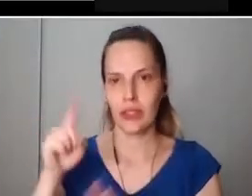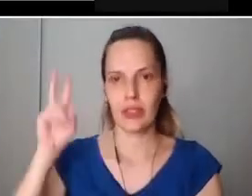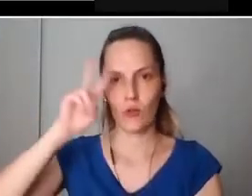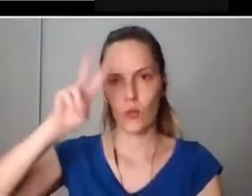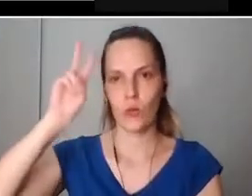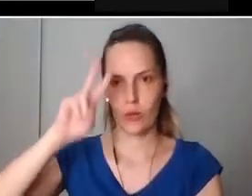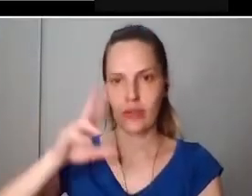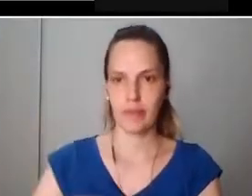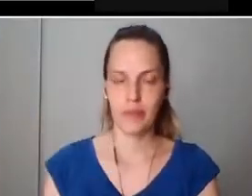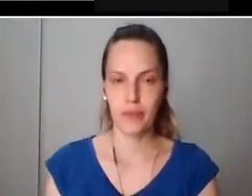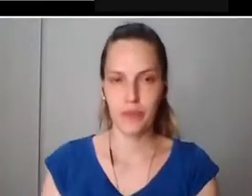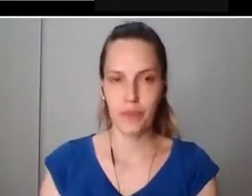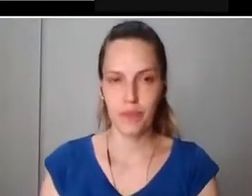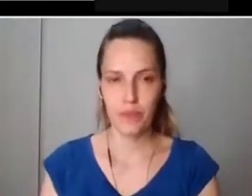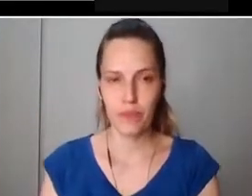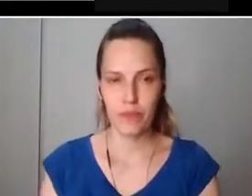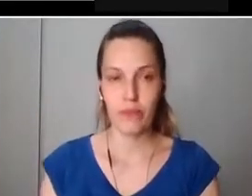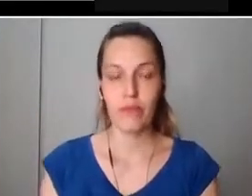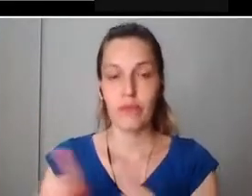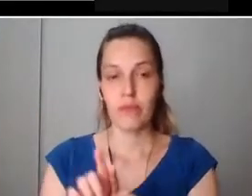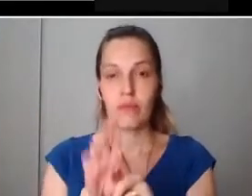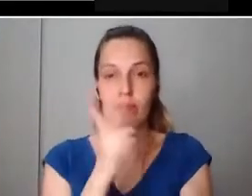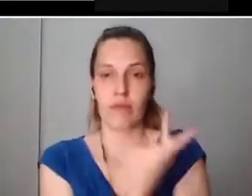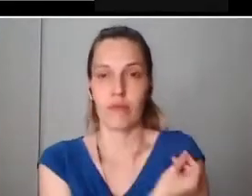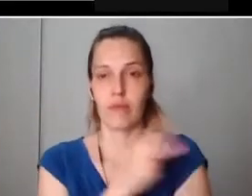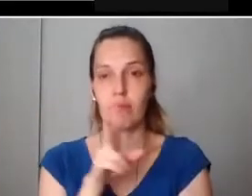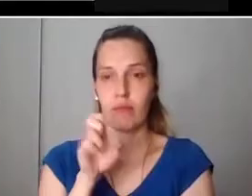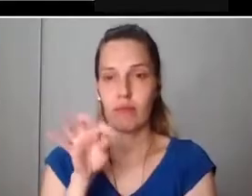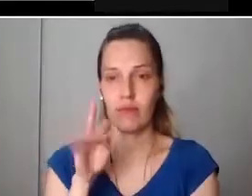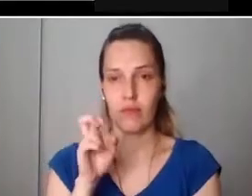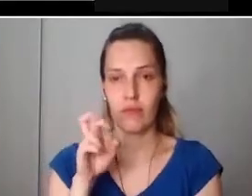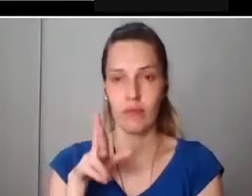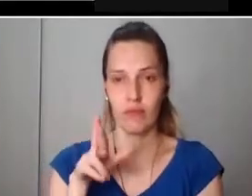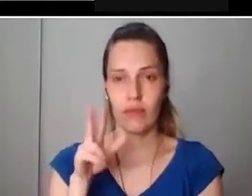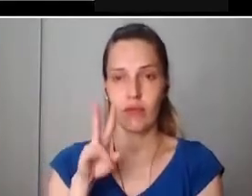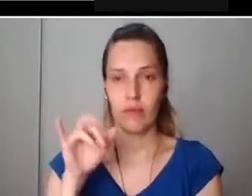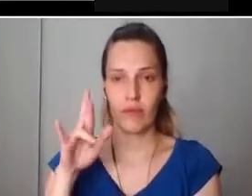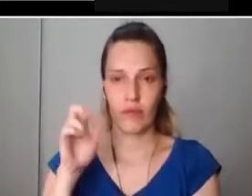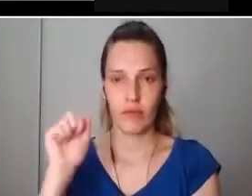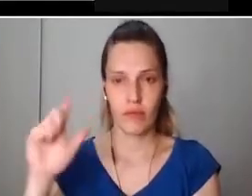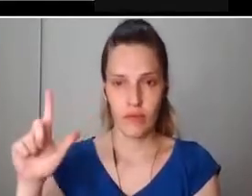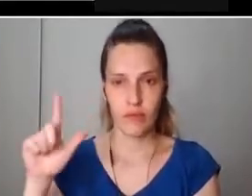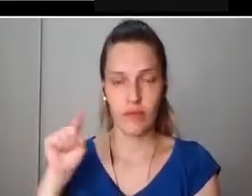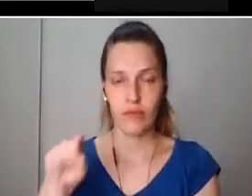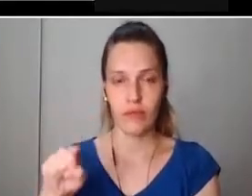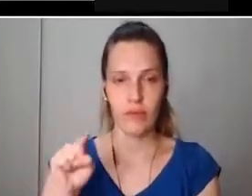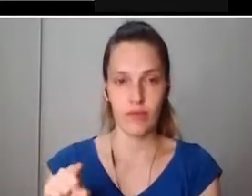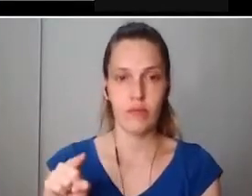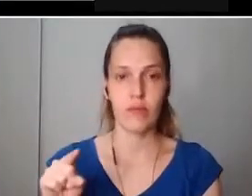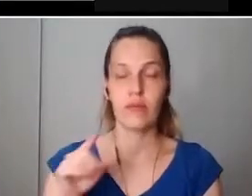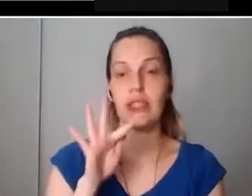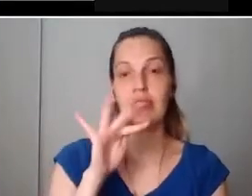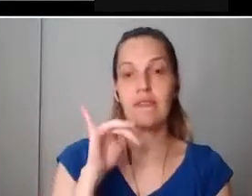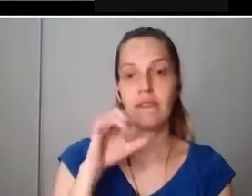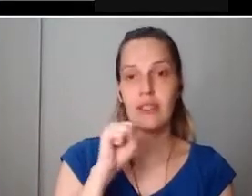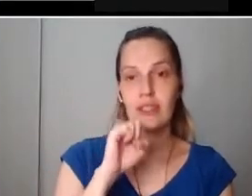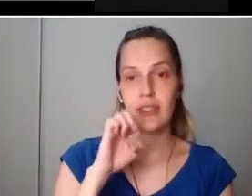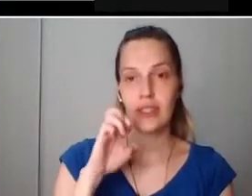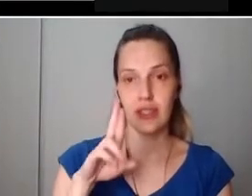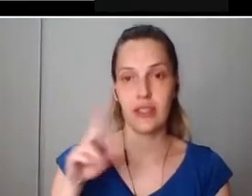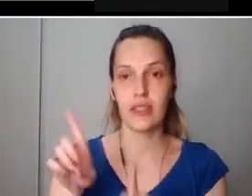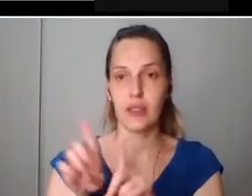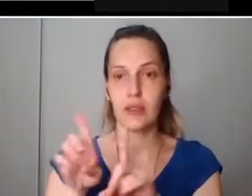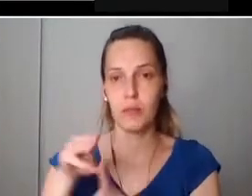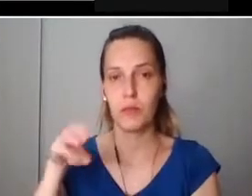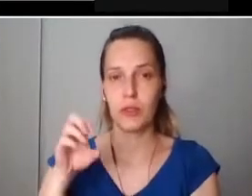E tu tem as vacinas de vetor viral, então aqui a gente tem a vacina da Pfizer e a vacina da Moderna, de RNA.